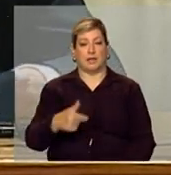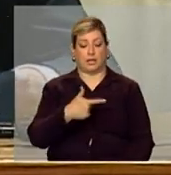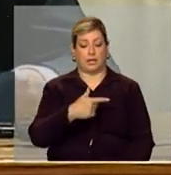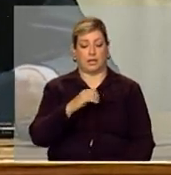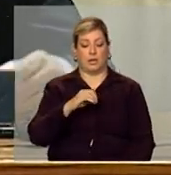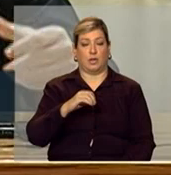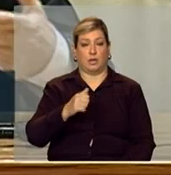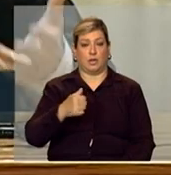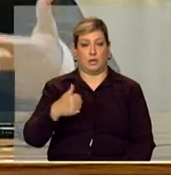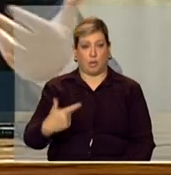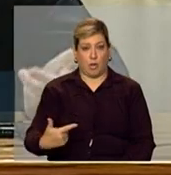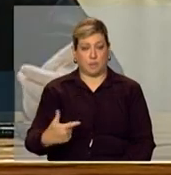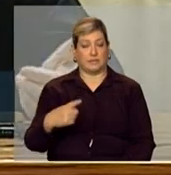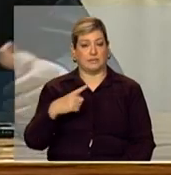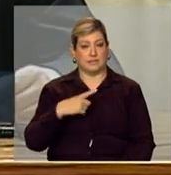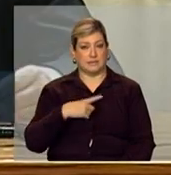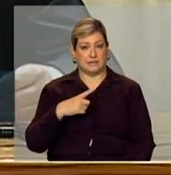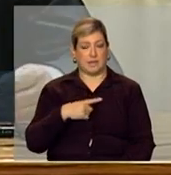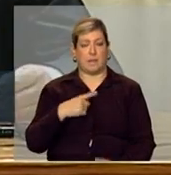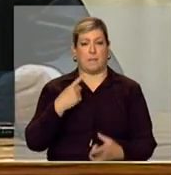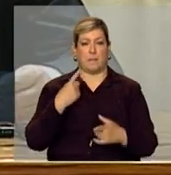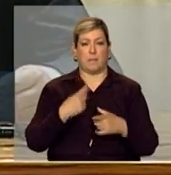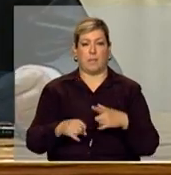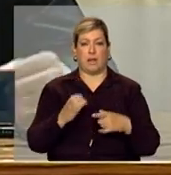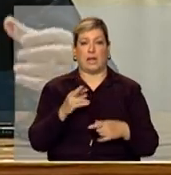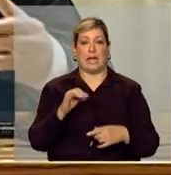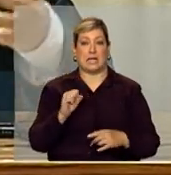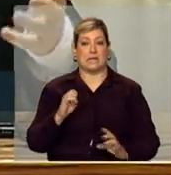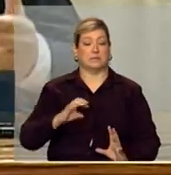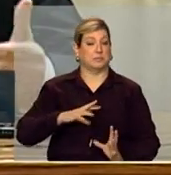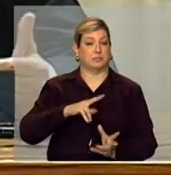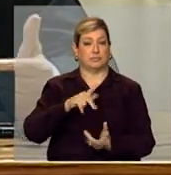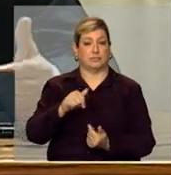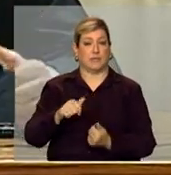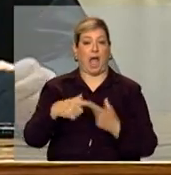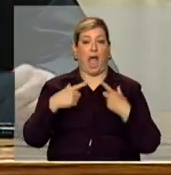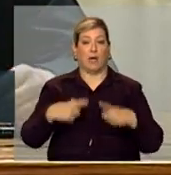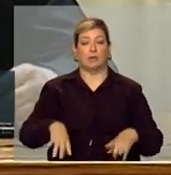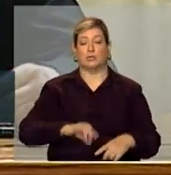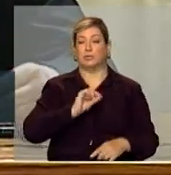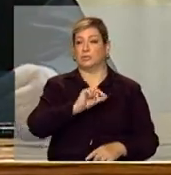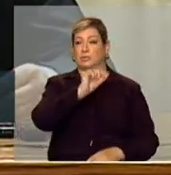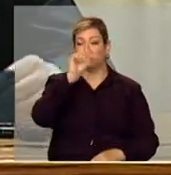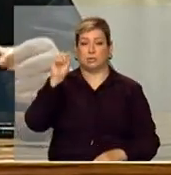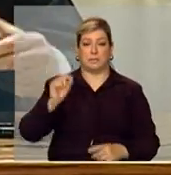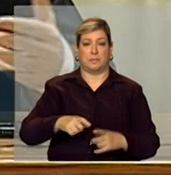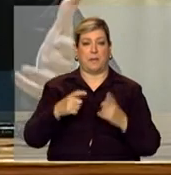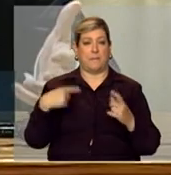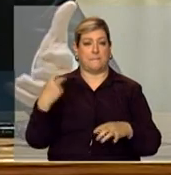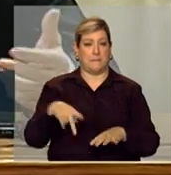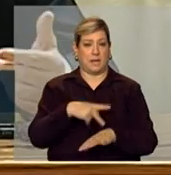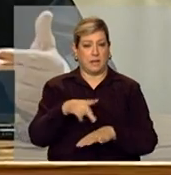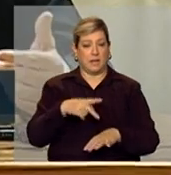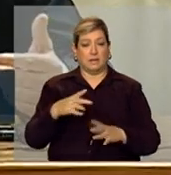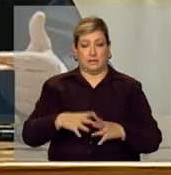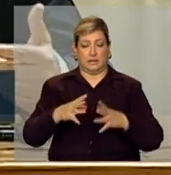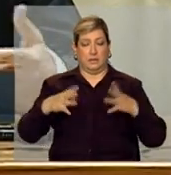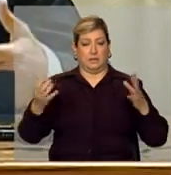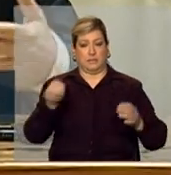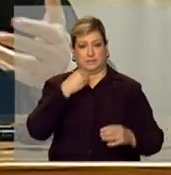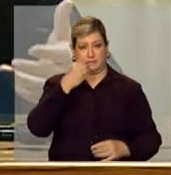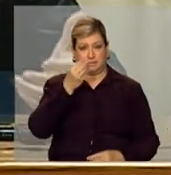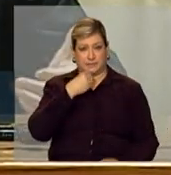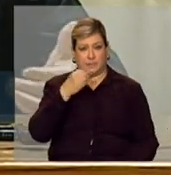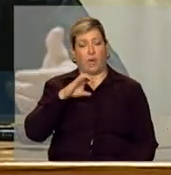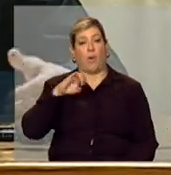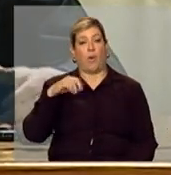tenha sido um ano de crise internacional Aonde a maioria dos países teve um crescimento fraco ou teve